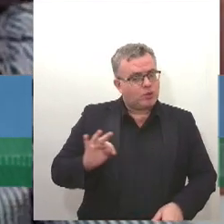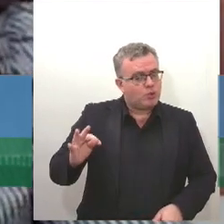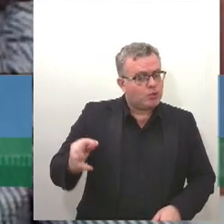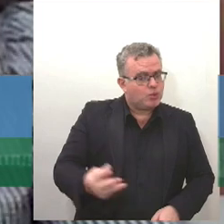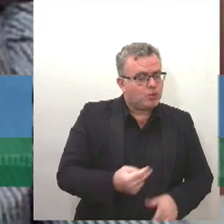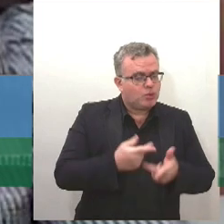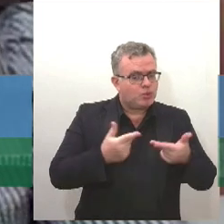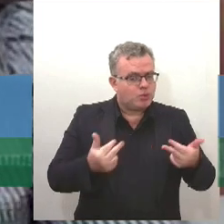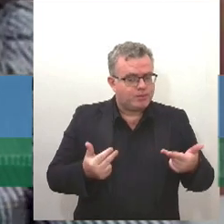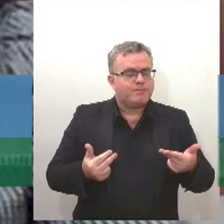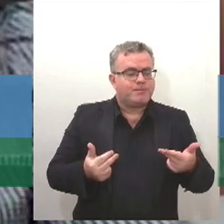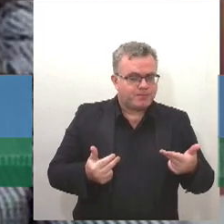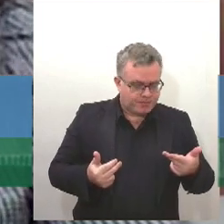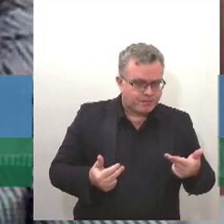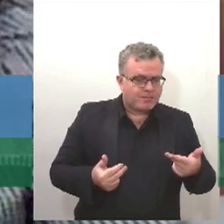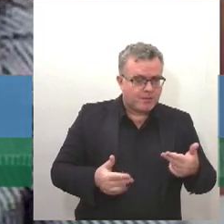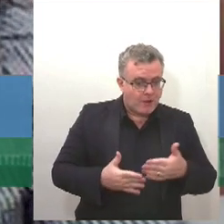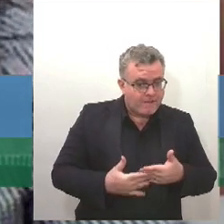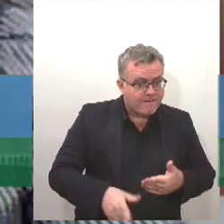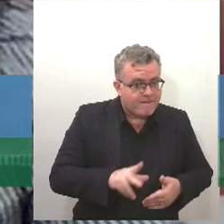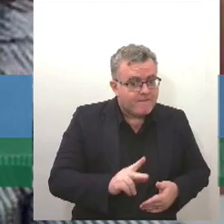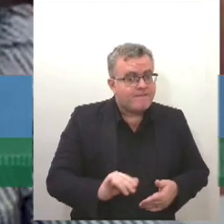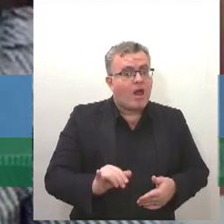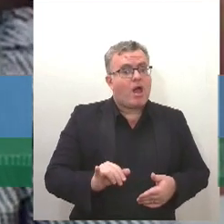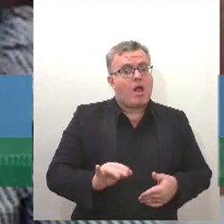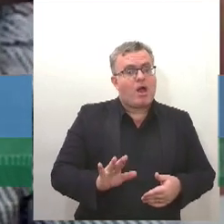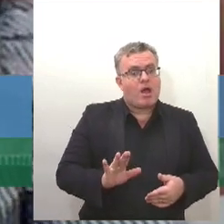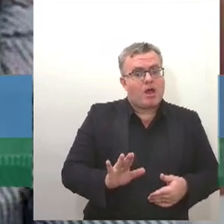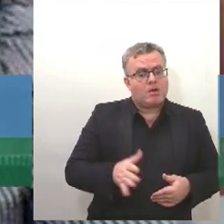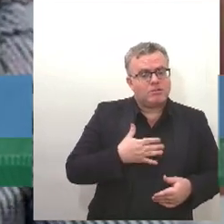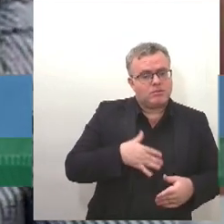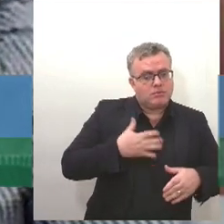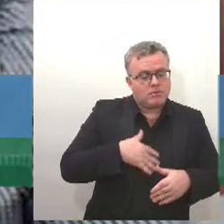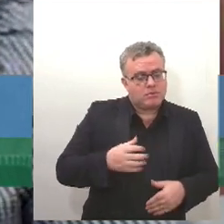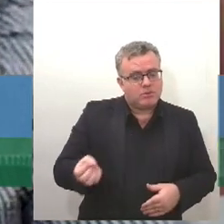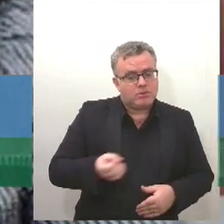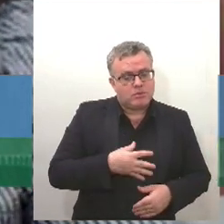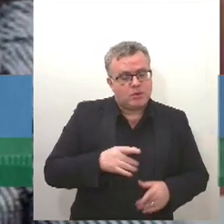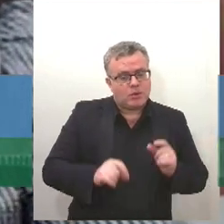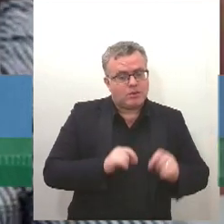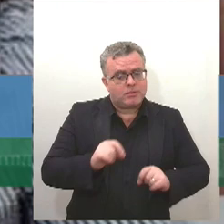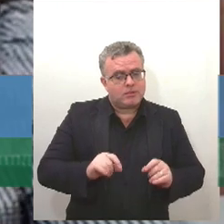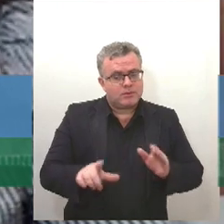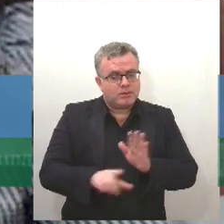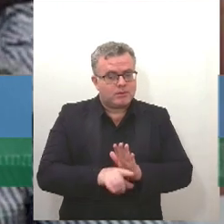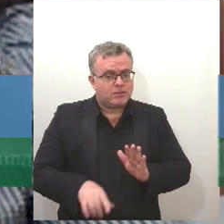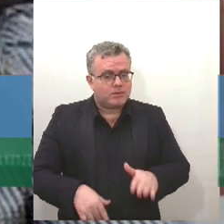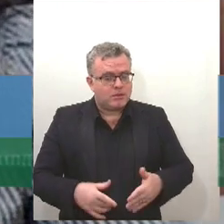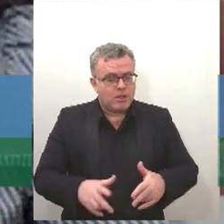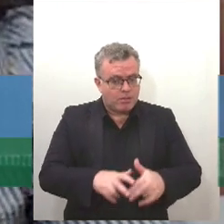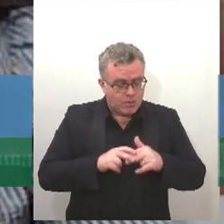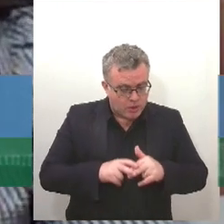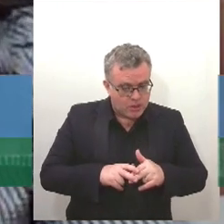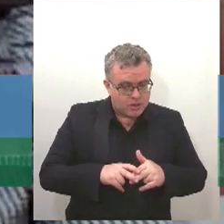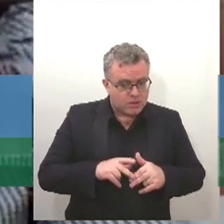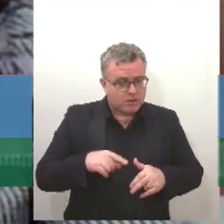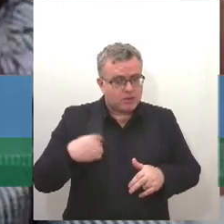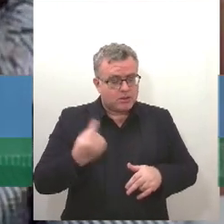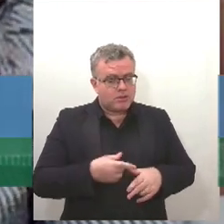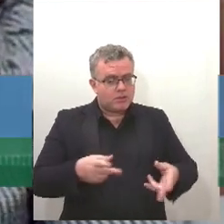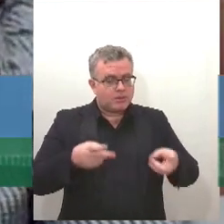vão ser trazidas em novas complementações legislativas então a gente ainda tem ainda possibilidade de ter